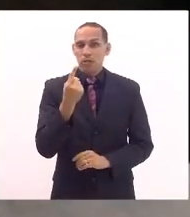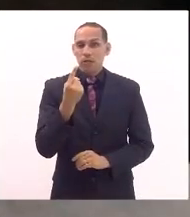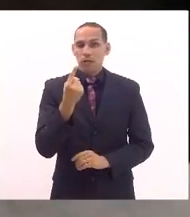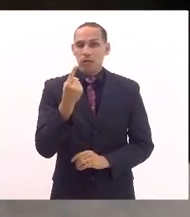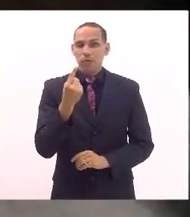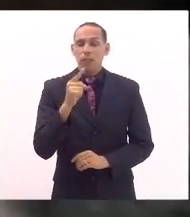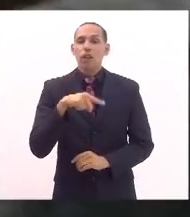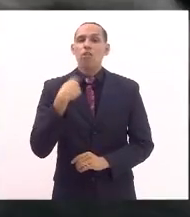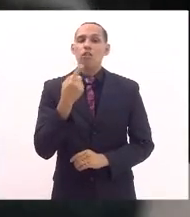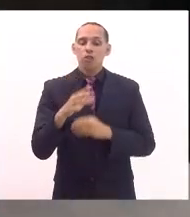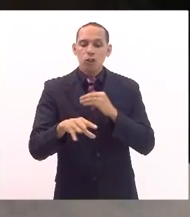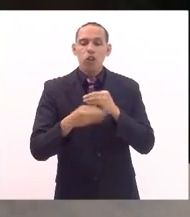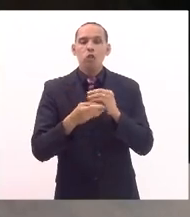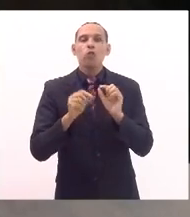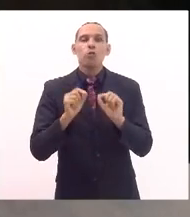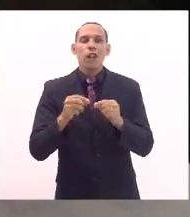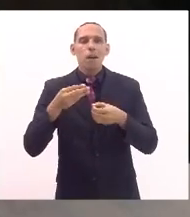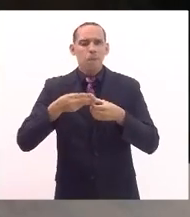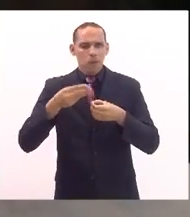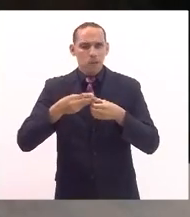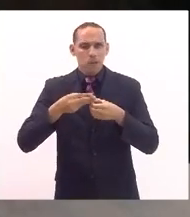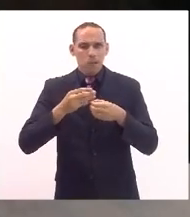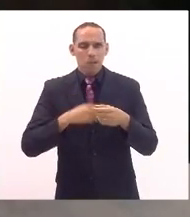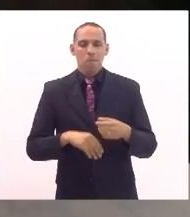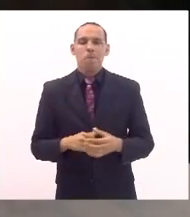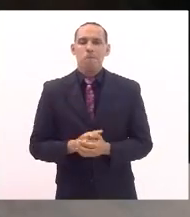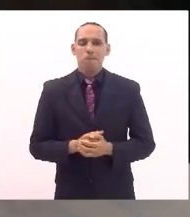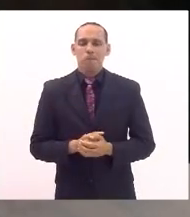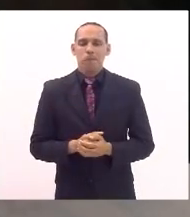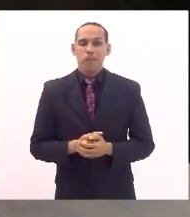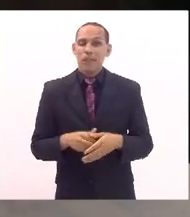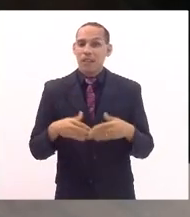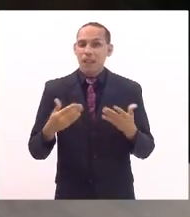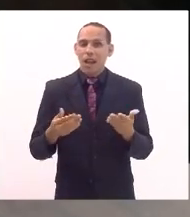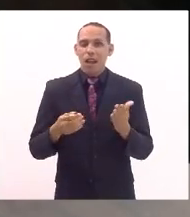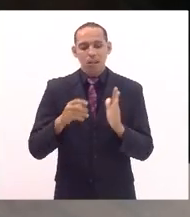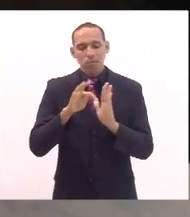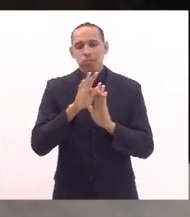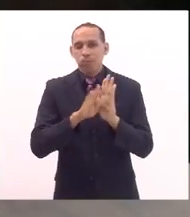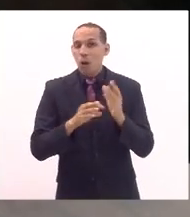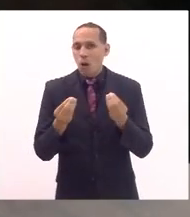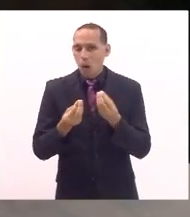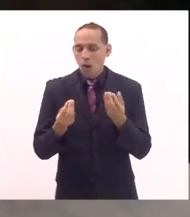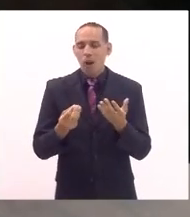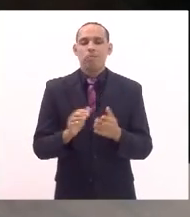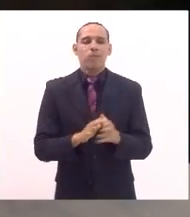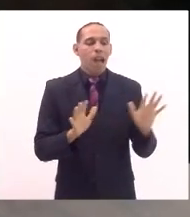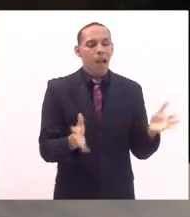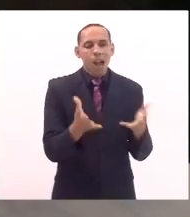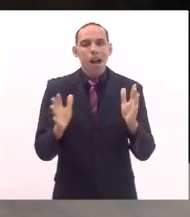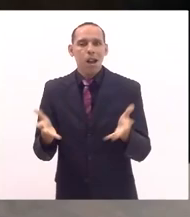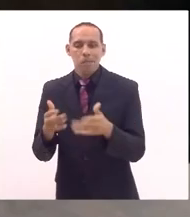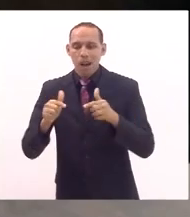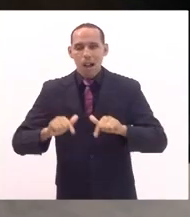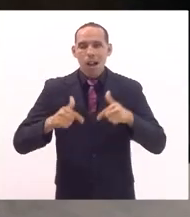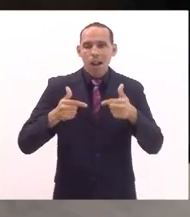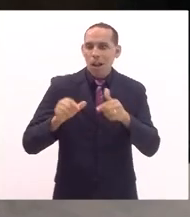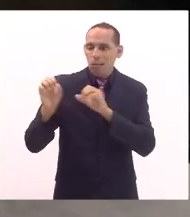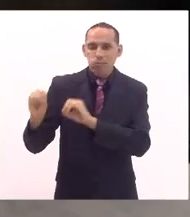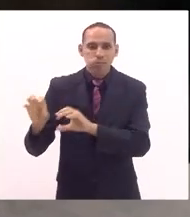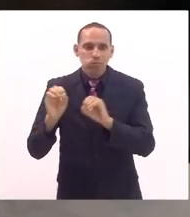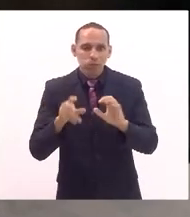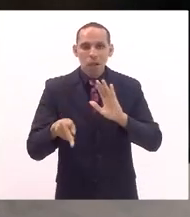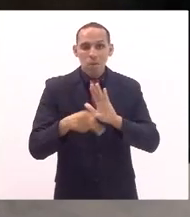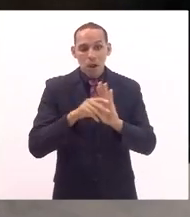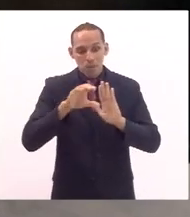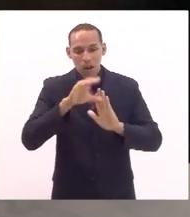nós vamos incluir os municípios ficando assim a relação às campanhas e ações educativas de